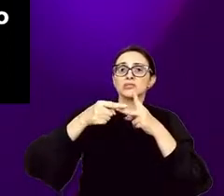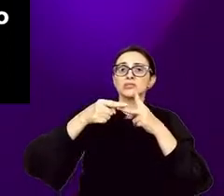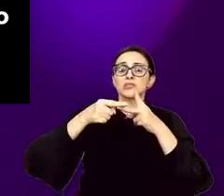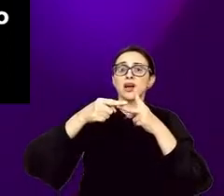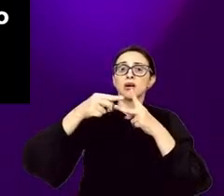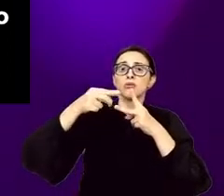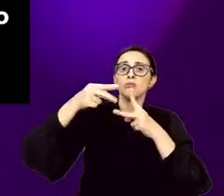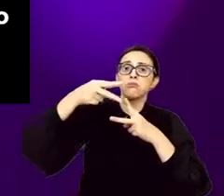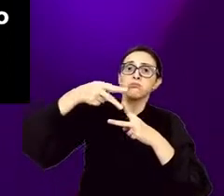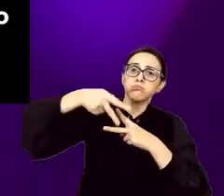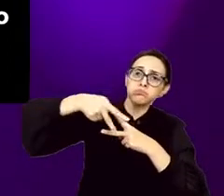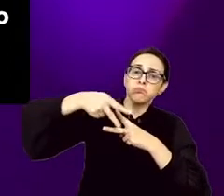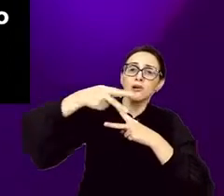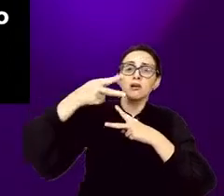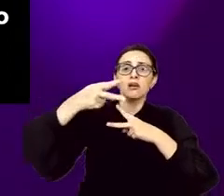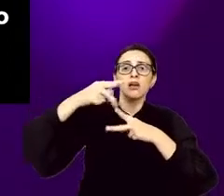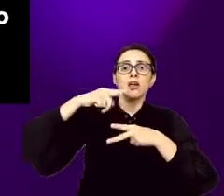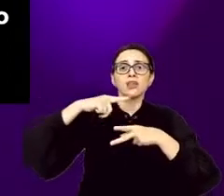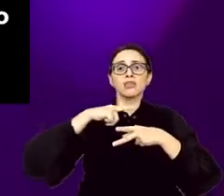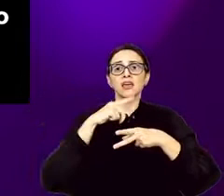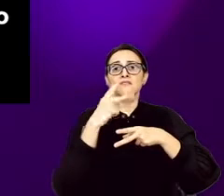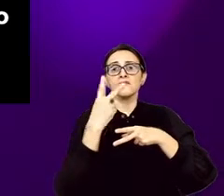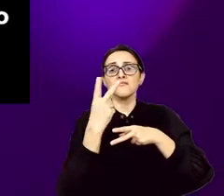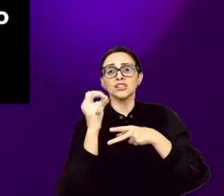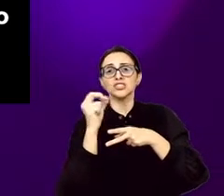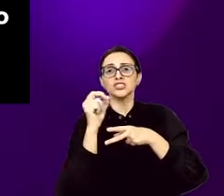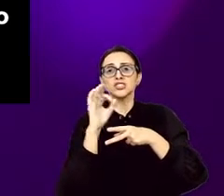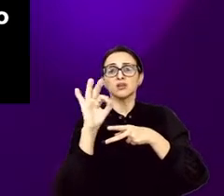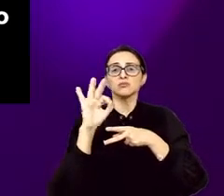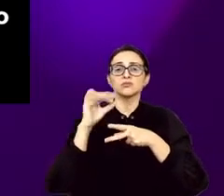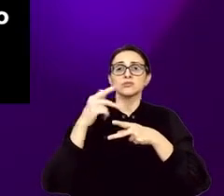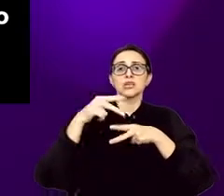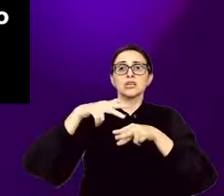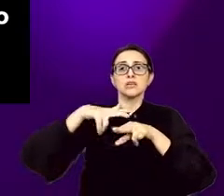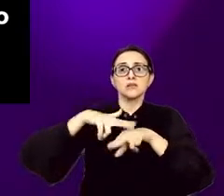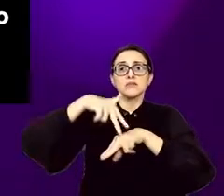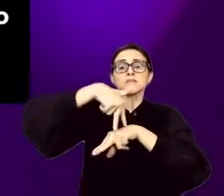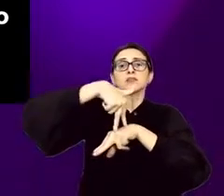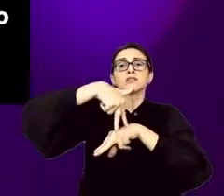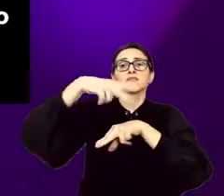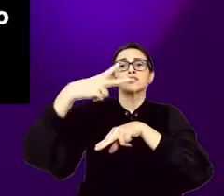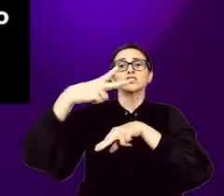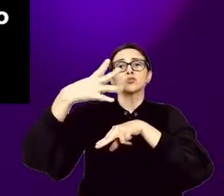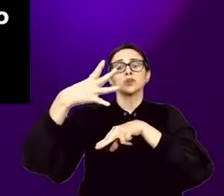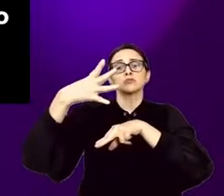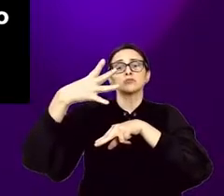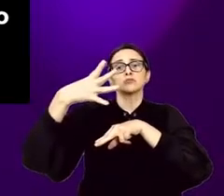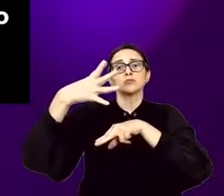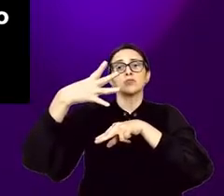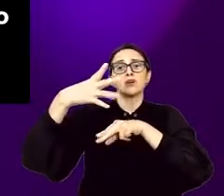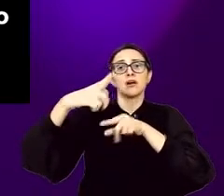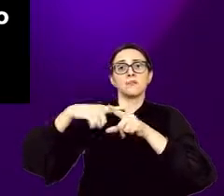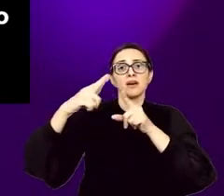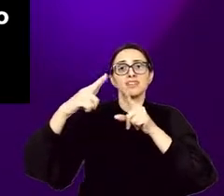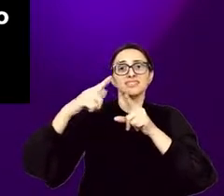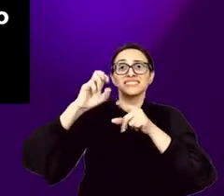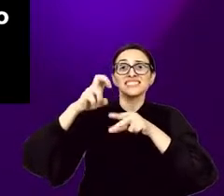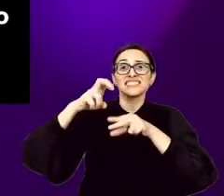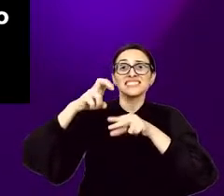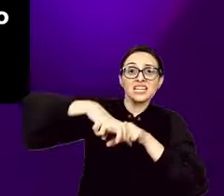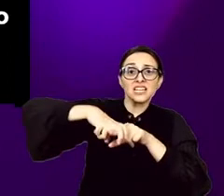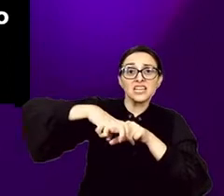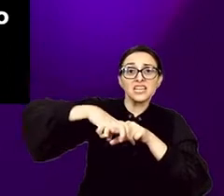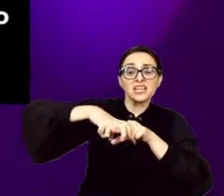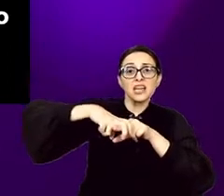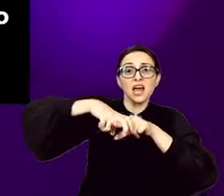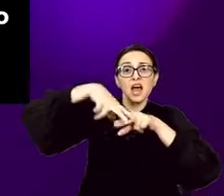versão muito pior, né? Eu tenho uma versão de 20 graus, quando ele está em pé, 24 graus, que fica bastante estável, mas quando ele senta, como essa pelve